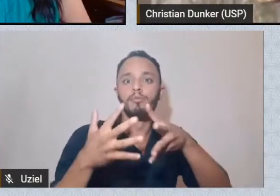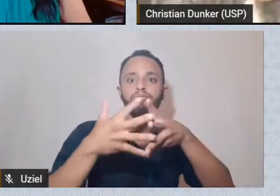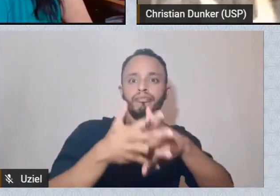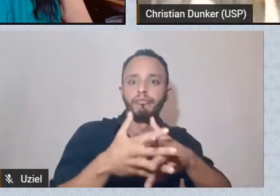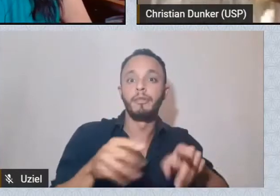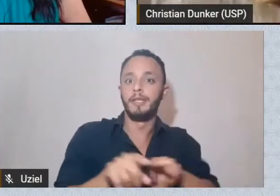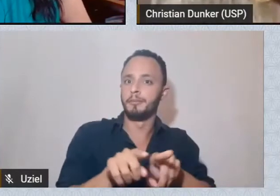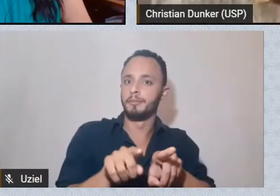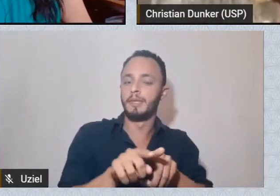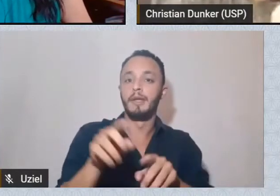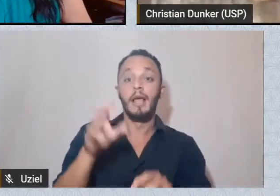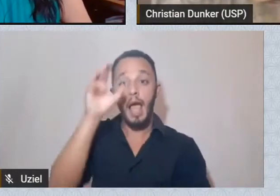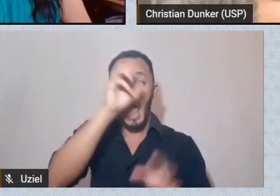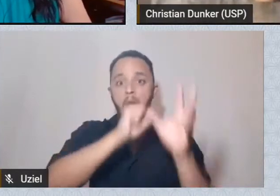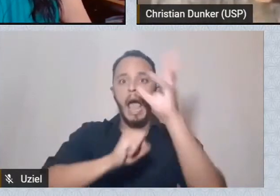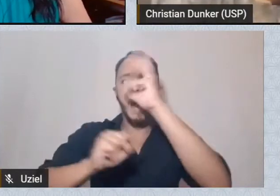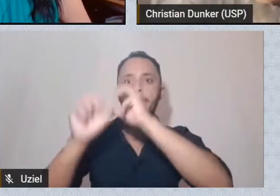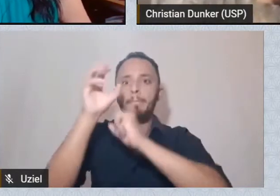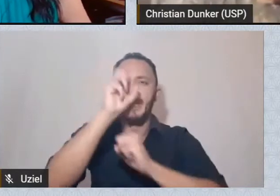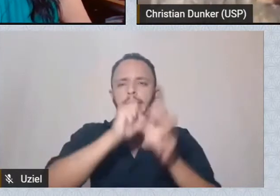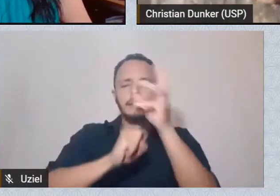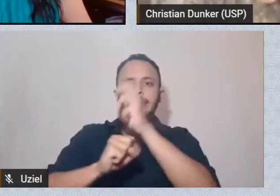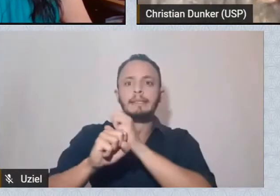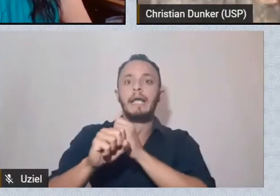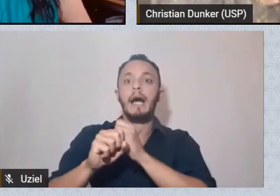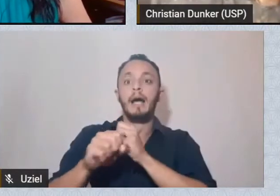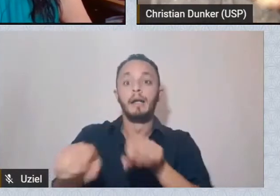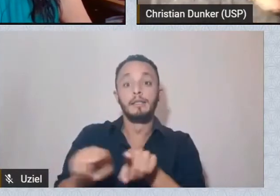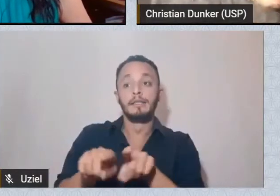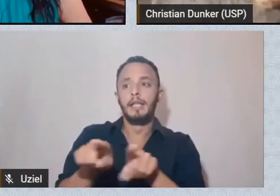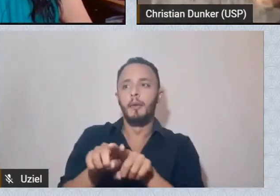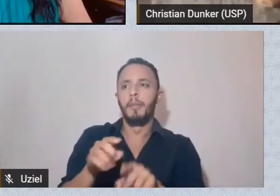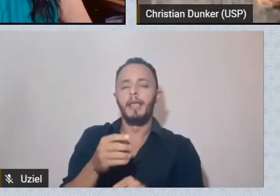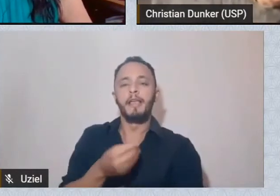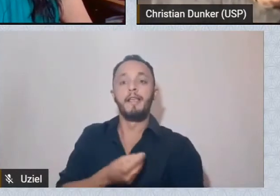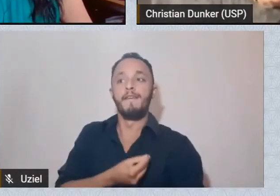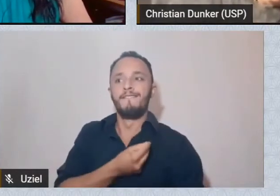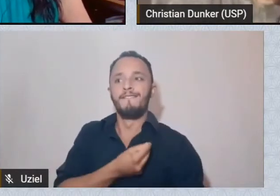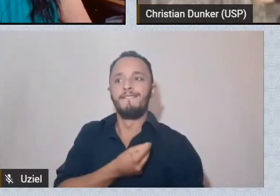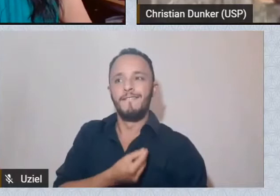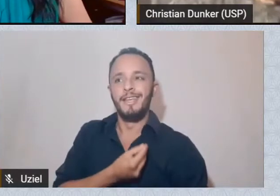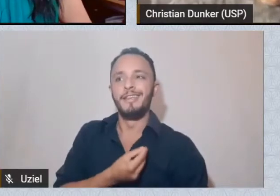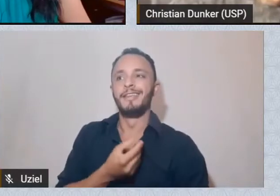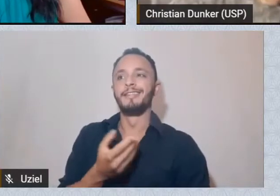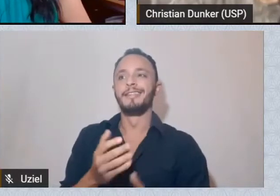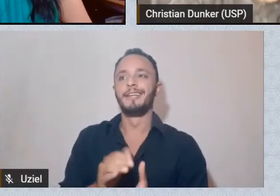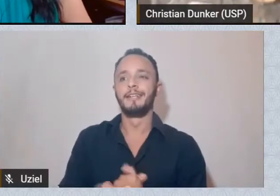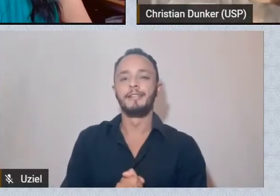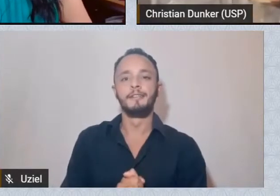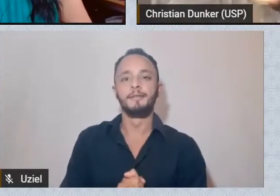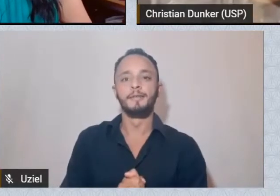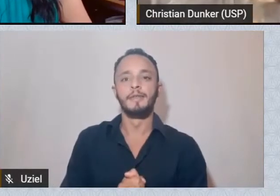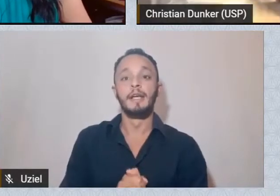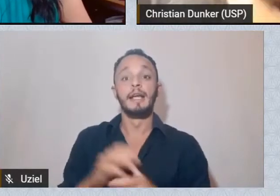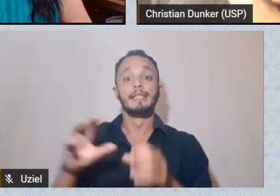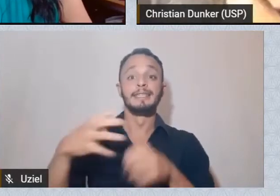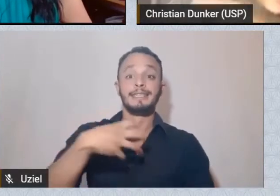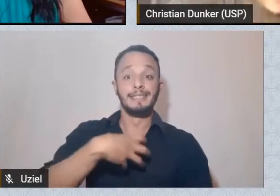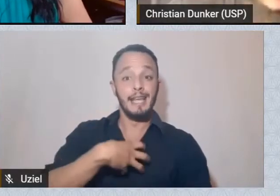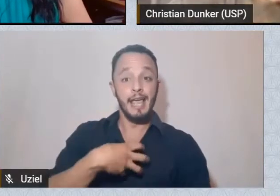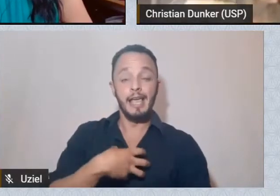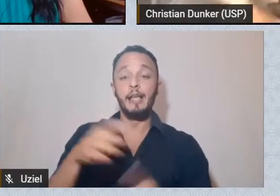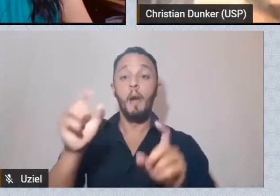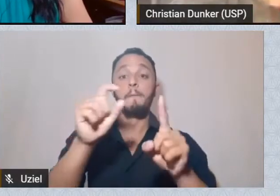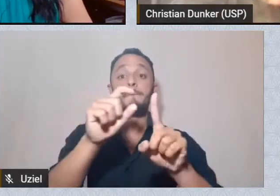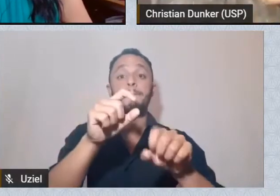aprendizagem, histórias que podem reposicionar, por exemplo, o valor da ciência, o valor dos médicos que estão